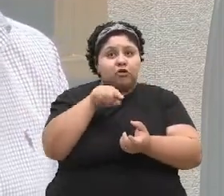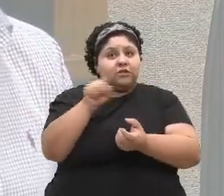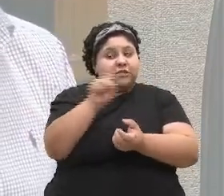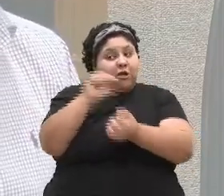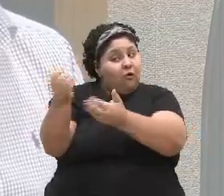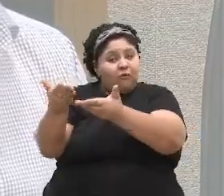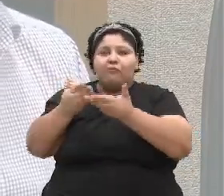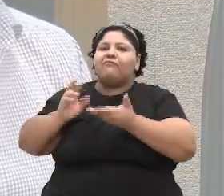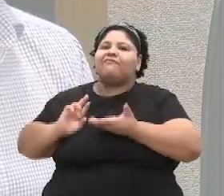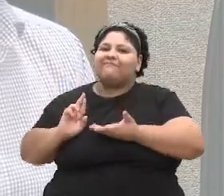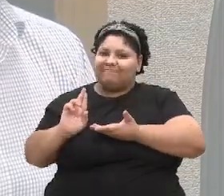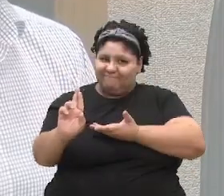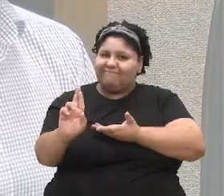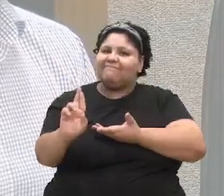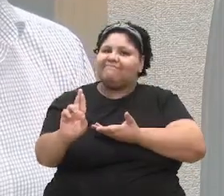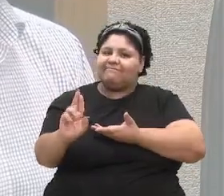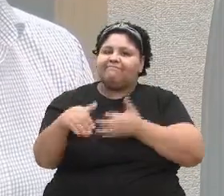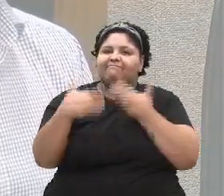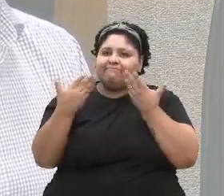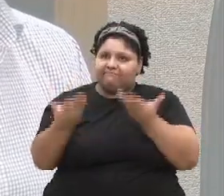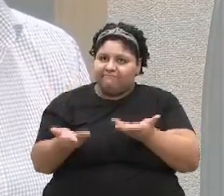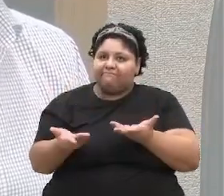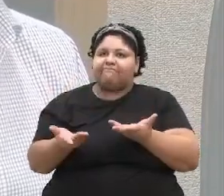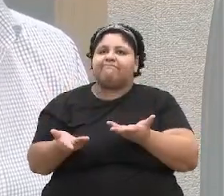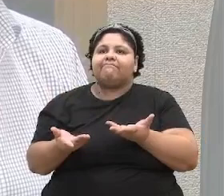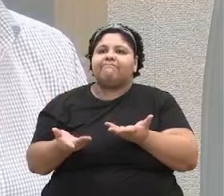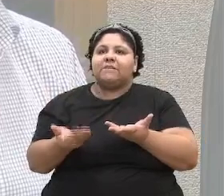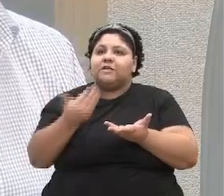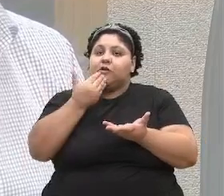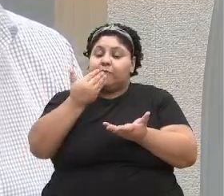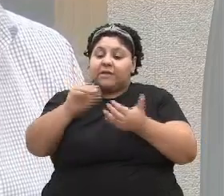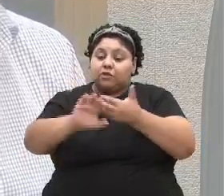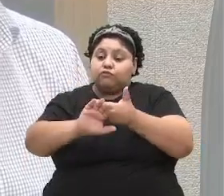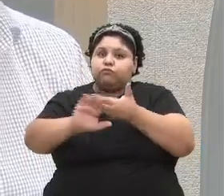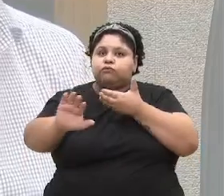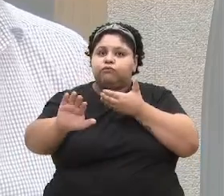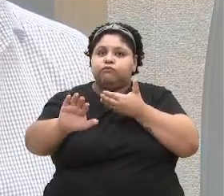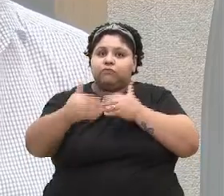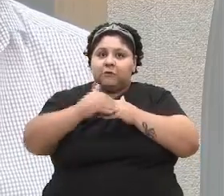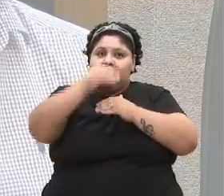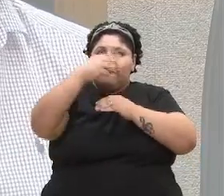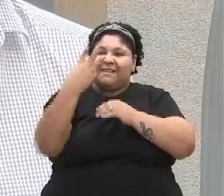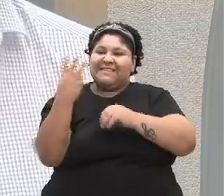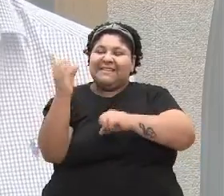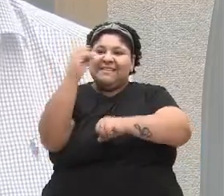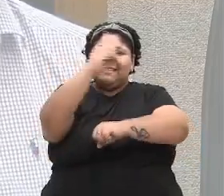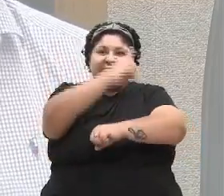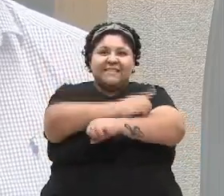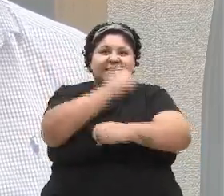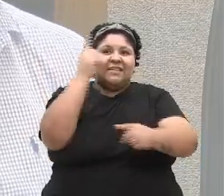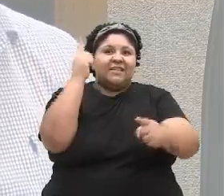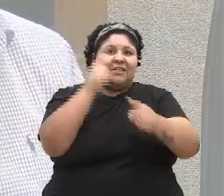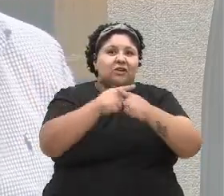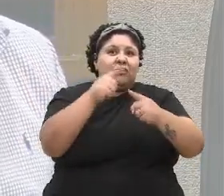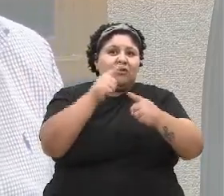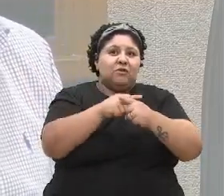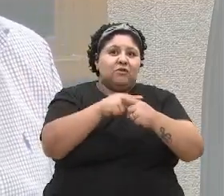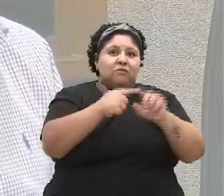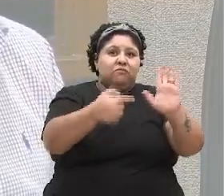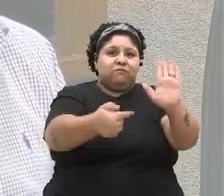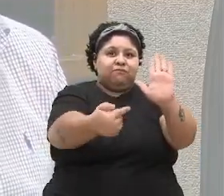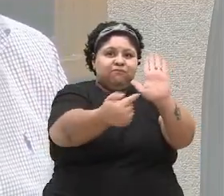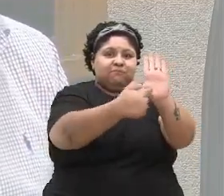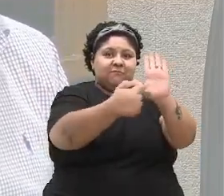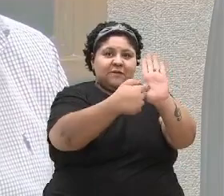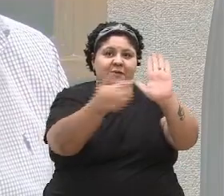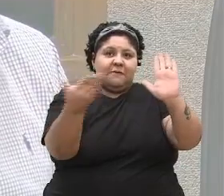convidados, representamos. Então, é nesse sentido que eu peço vistas por mais 3 dias, porque o que está no jornal aqui no